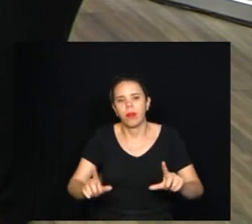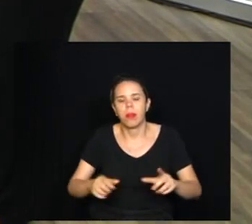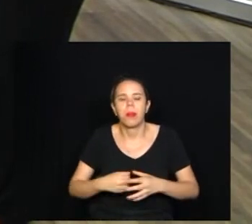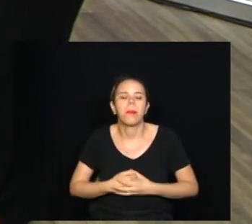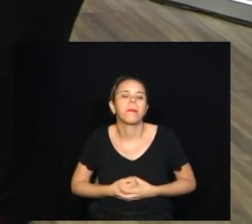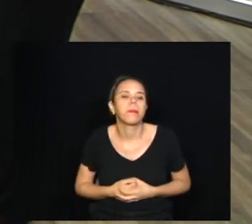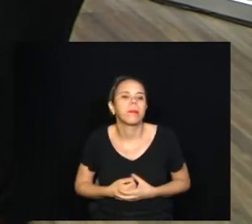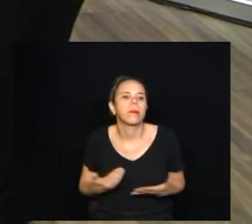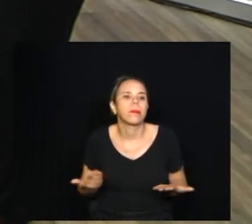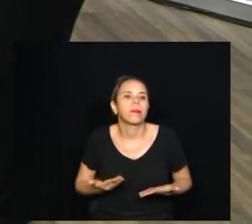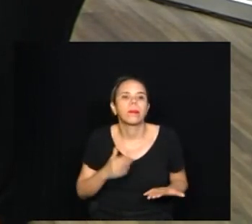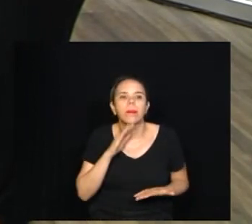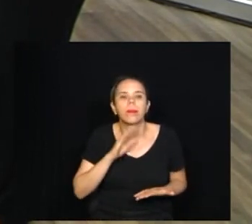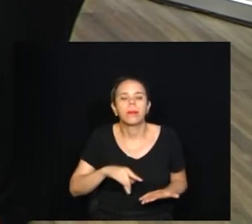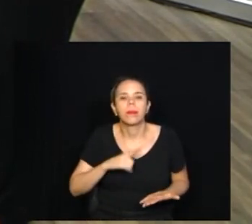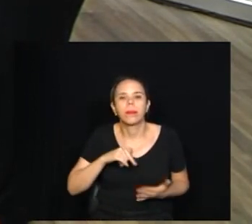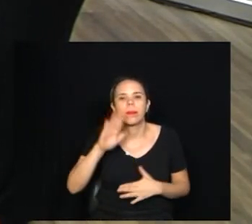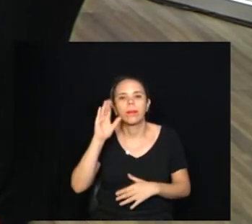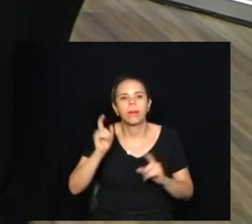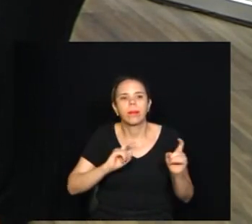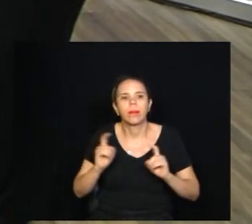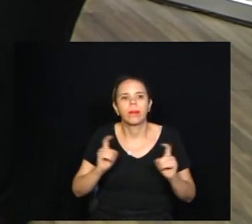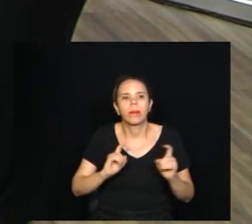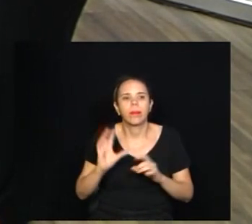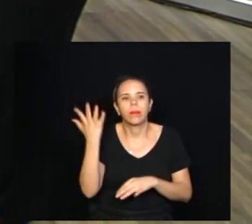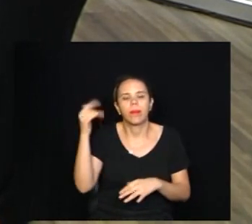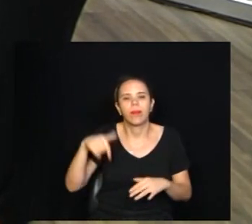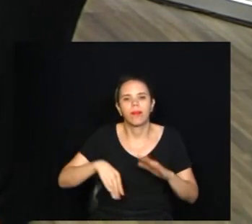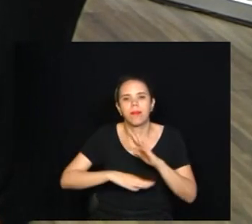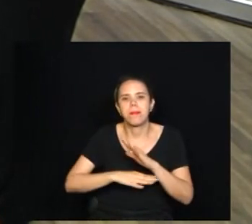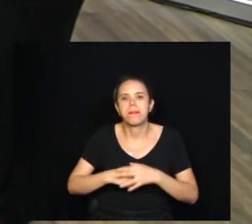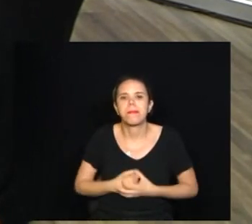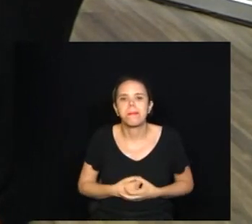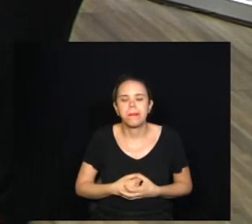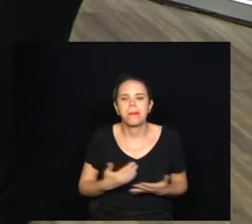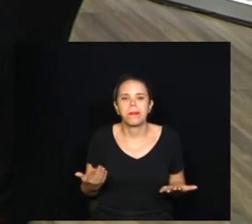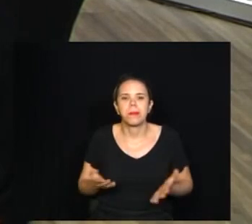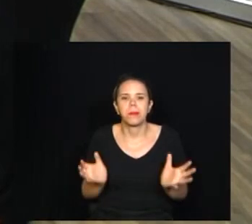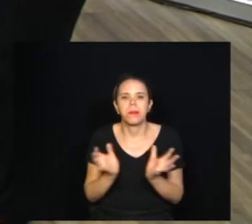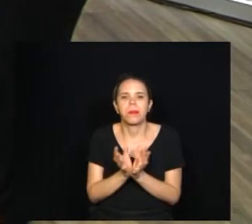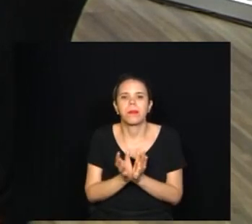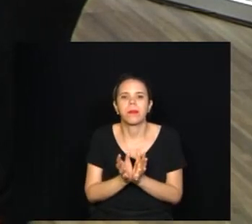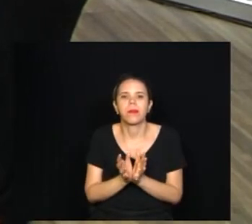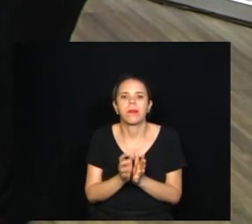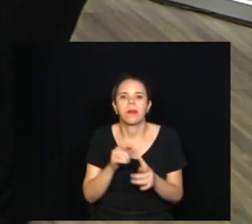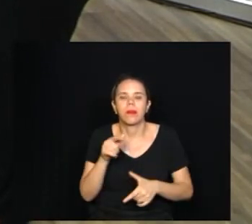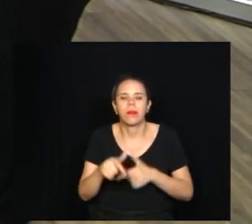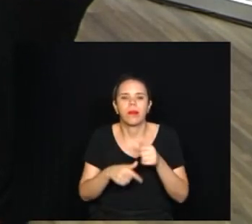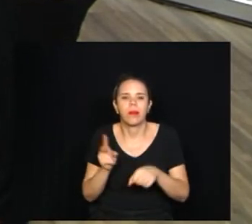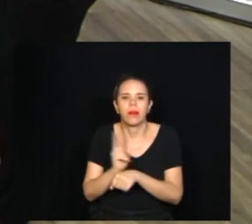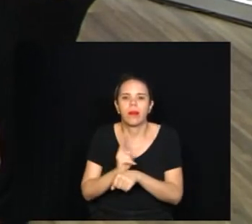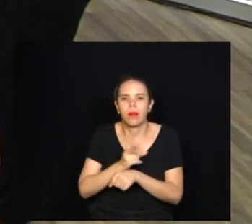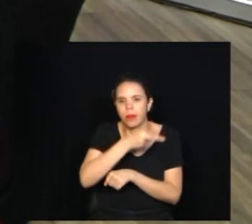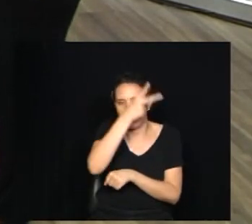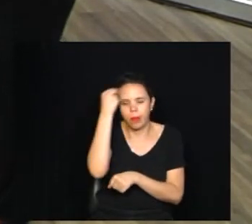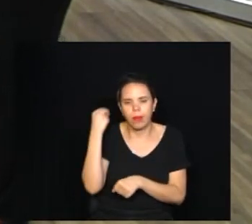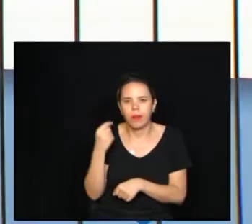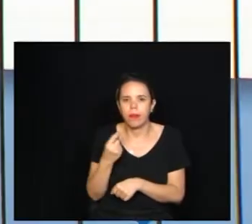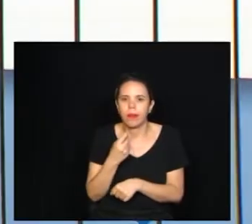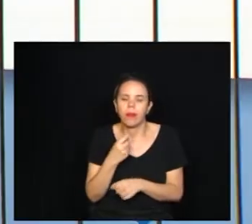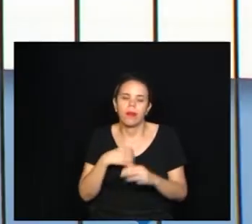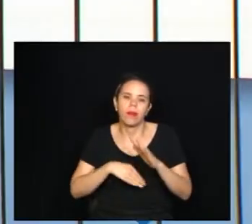Campinas, hoje à tarde tem mais reunião acontecendo aqui na Câmara. Hoje a Comissão Permanente de Segurança Pública da